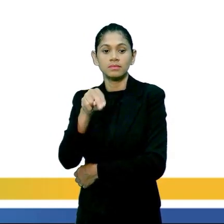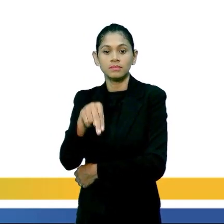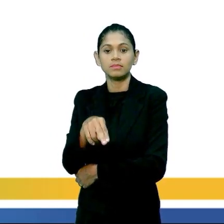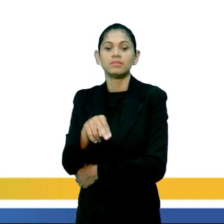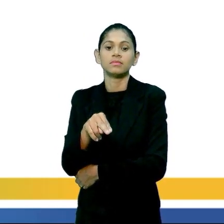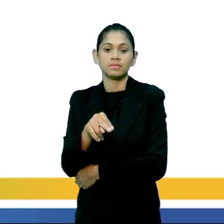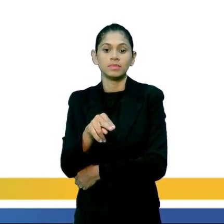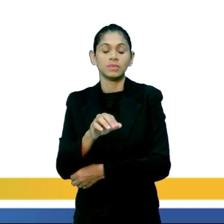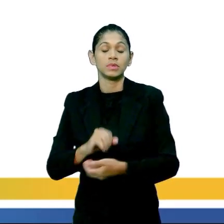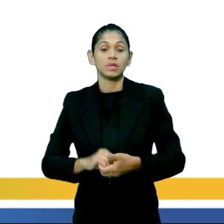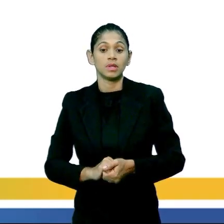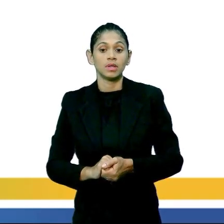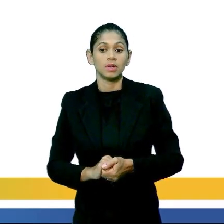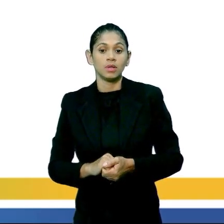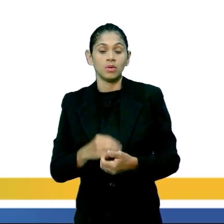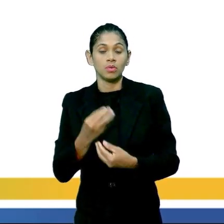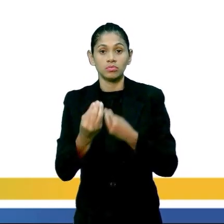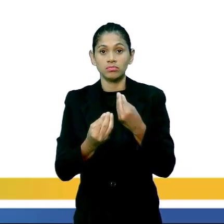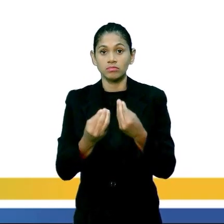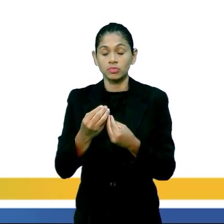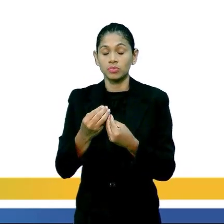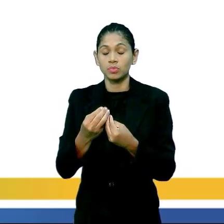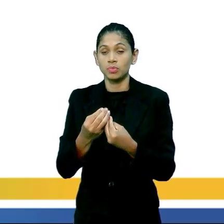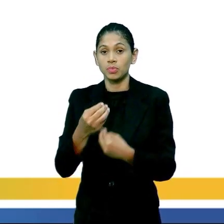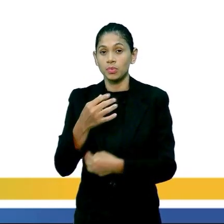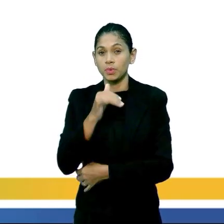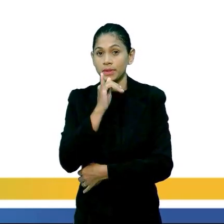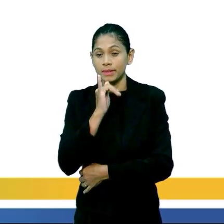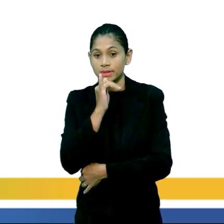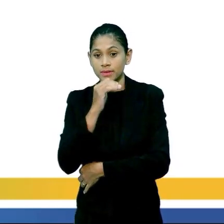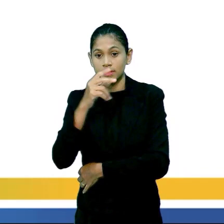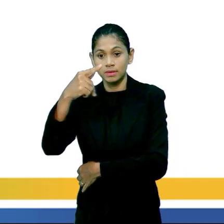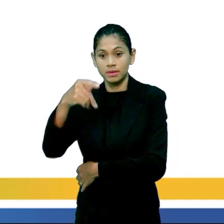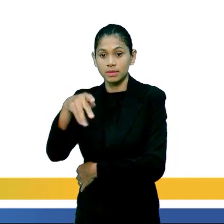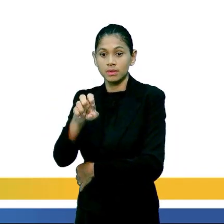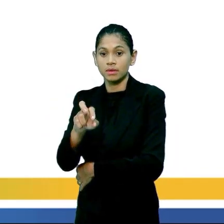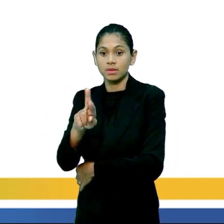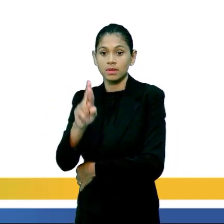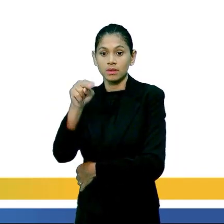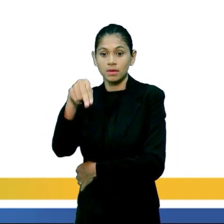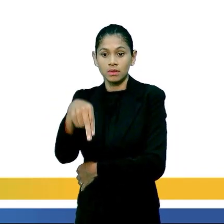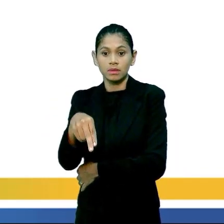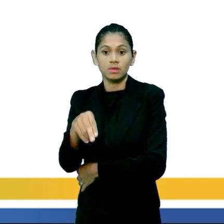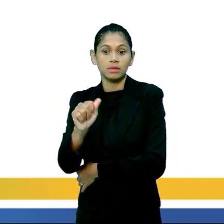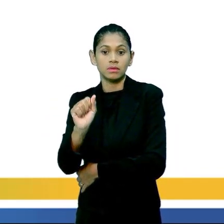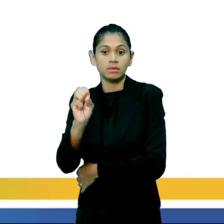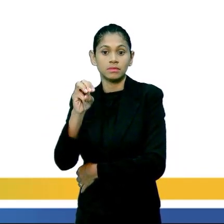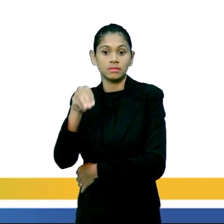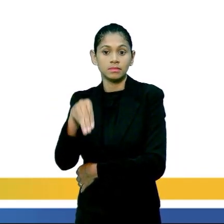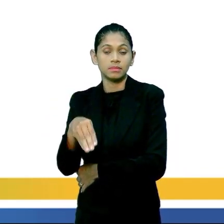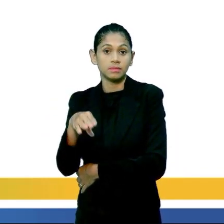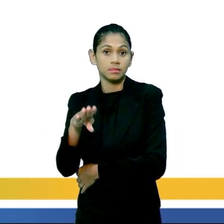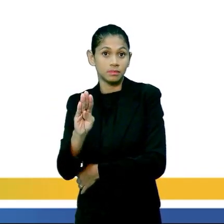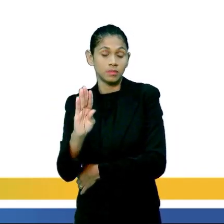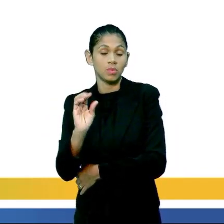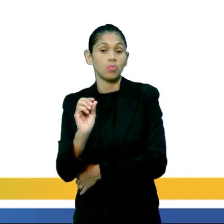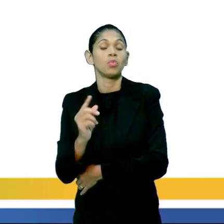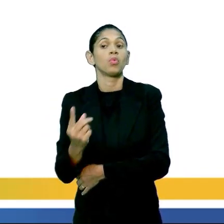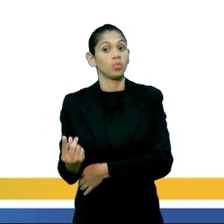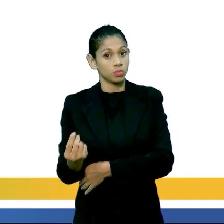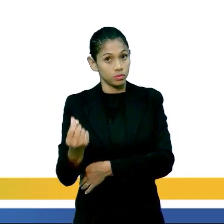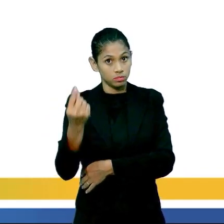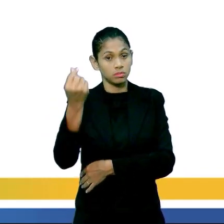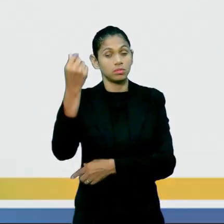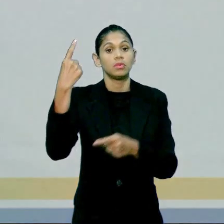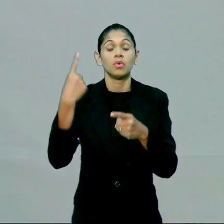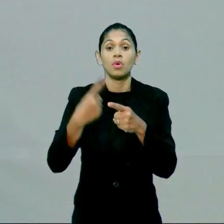de São Vicente, assim como a capitania de Pernambuco, vão prosperar porque vão implementar a cana-de-açúcar, aquele